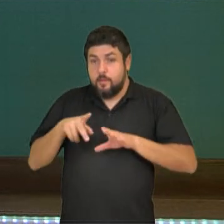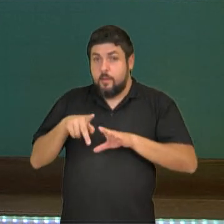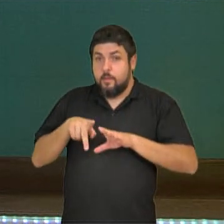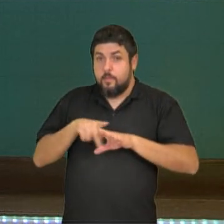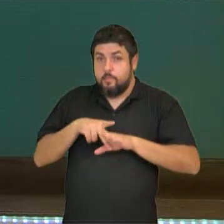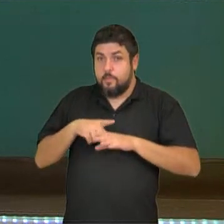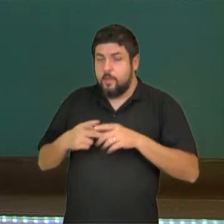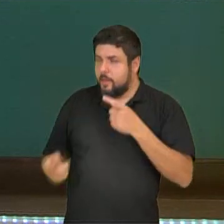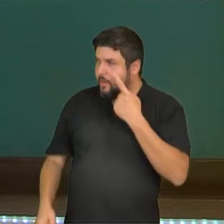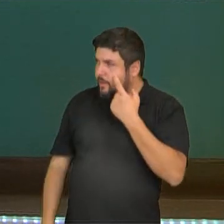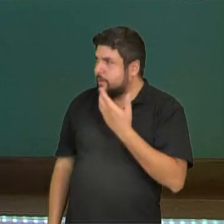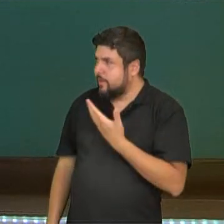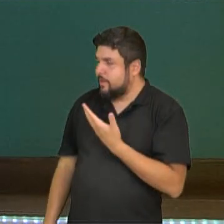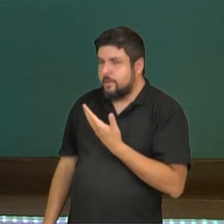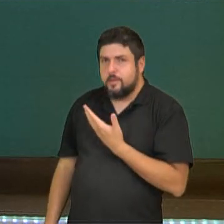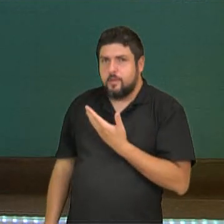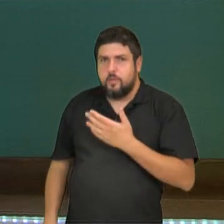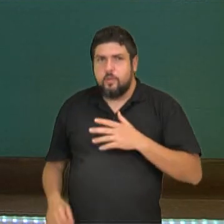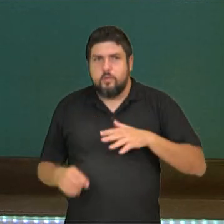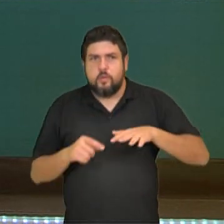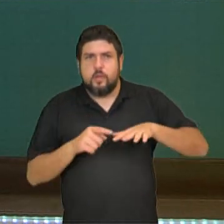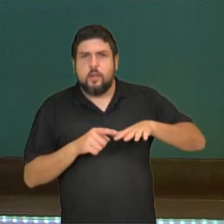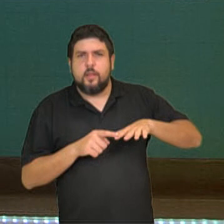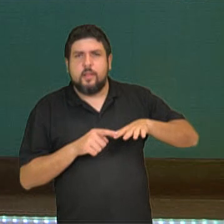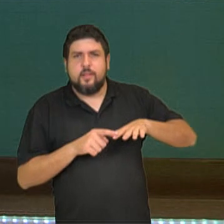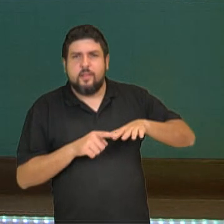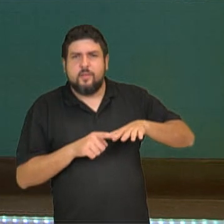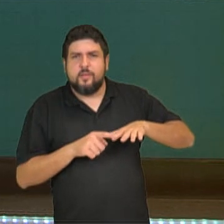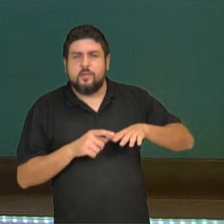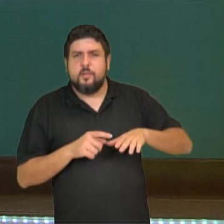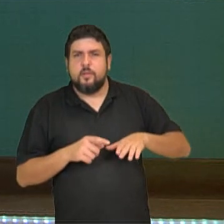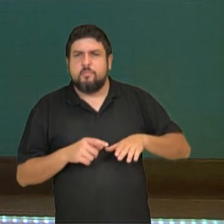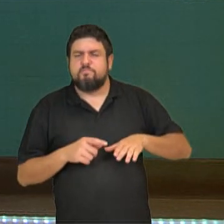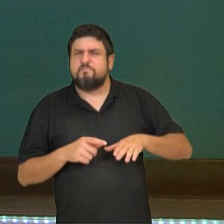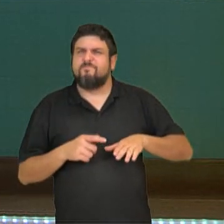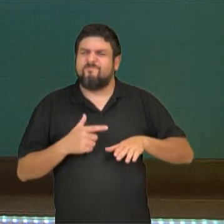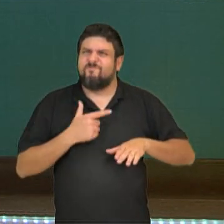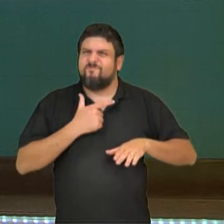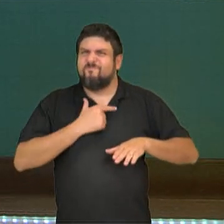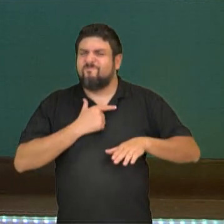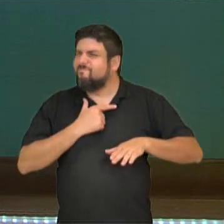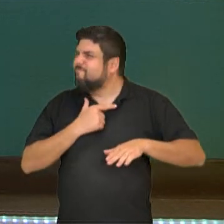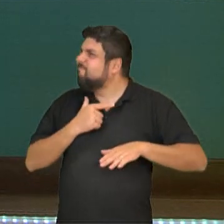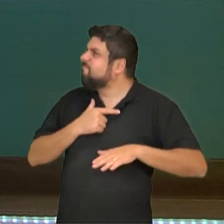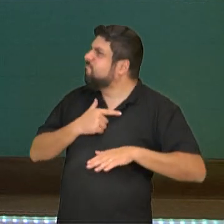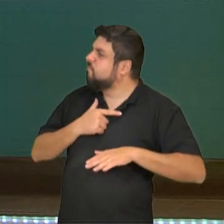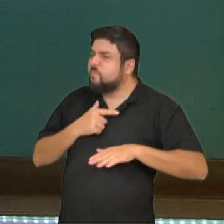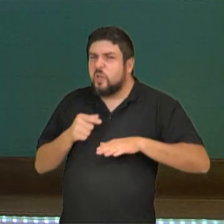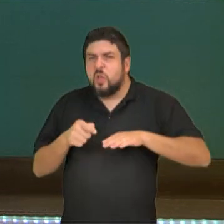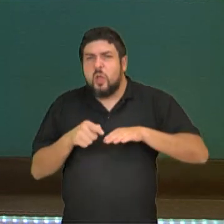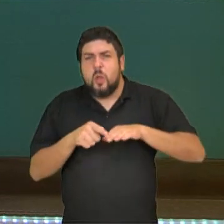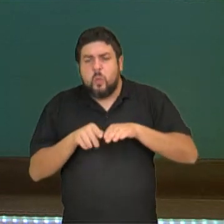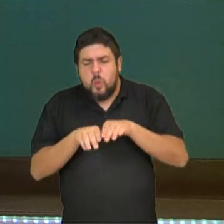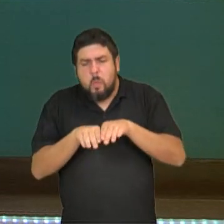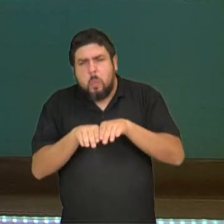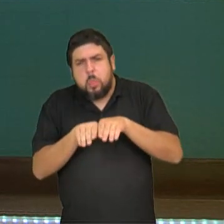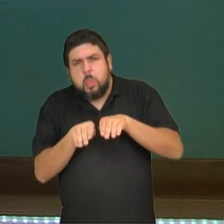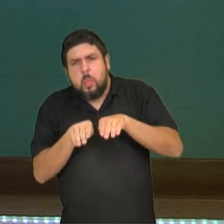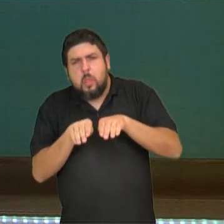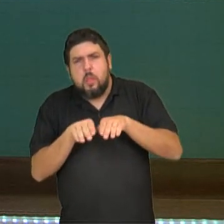dessa pessoa, são as unhas, né? O aspecto não fica muito bonito, as unhas ficam quebradiças, elas estão